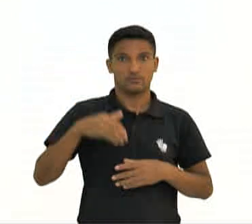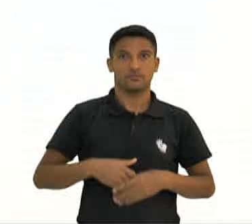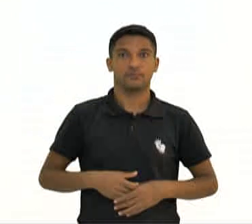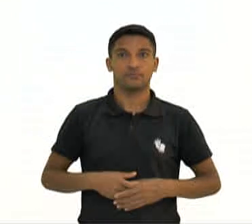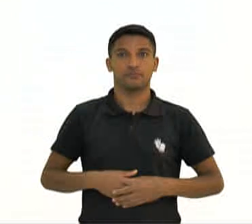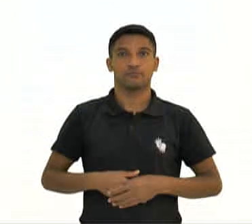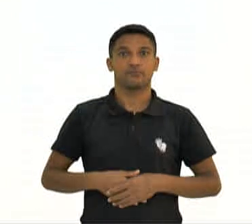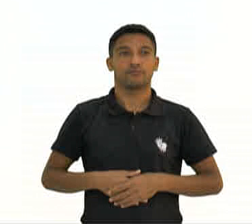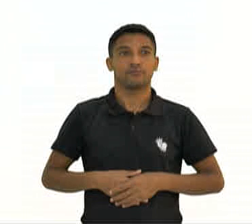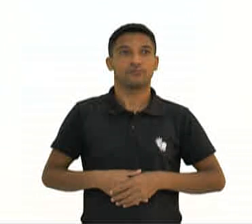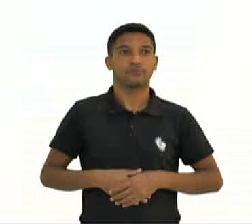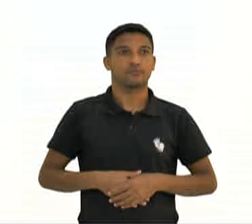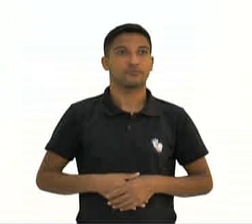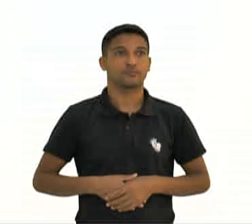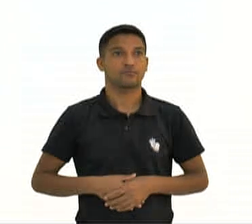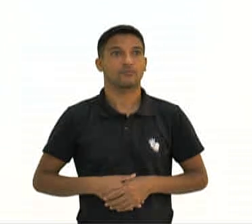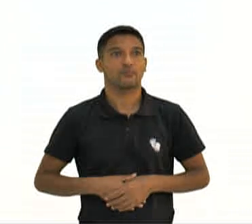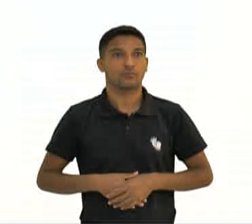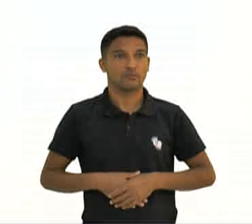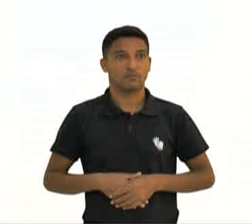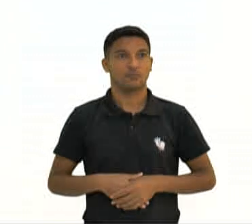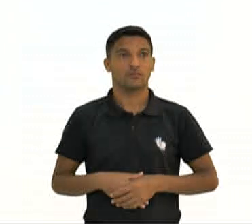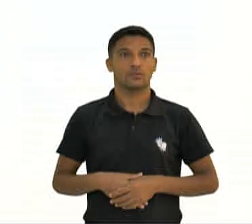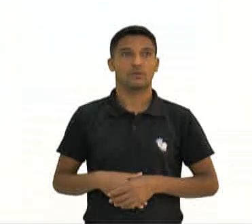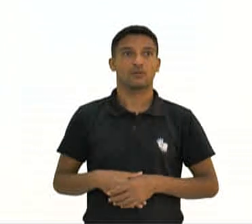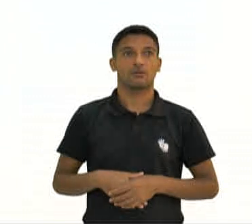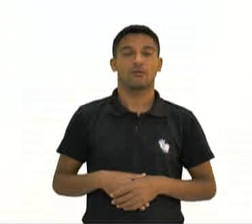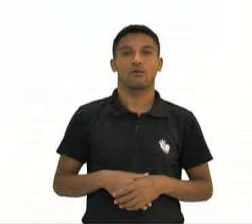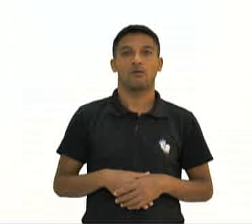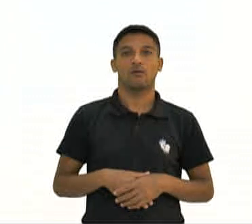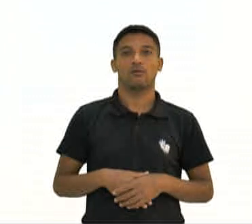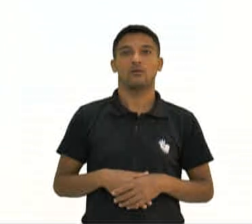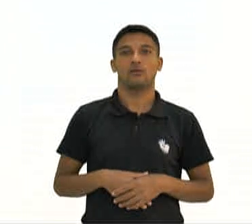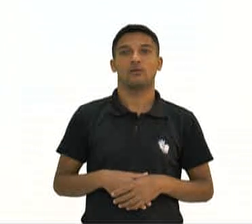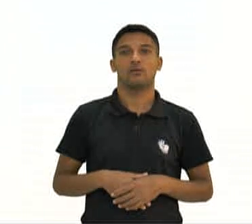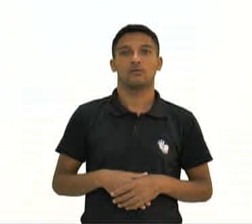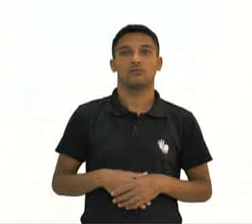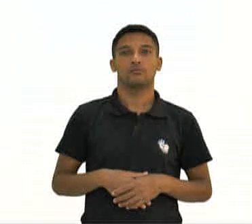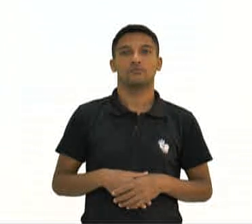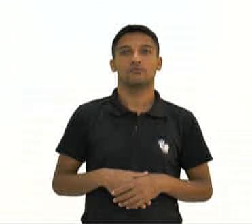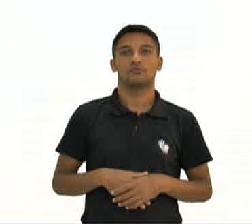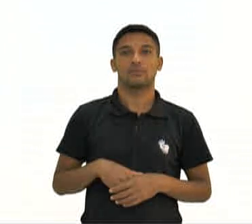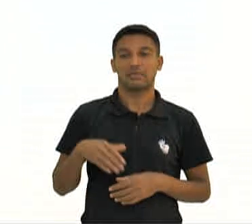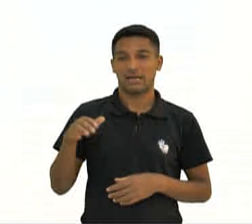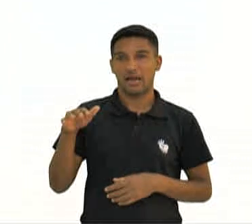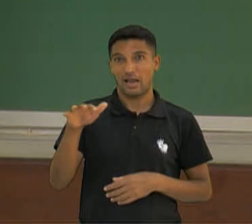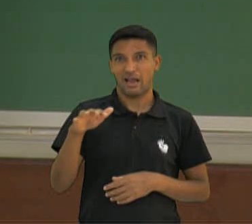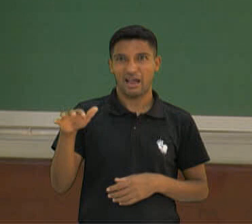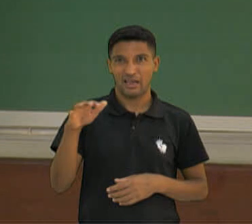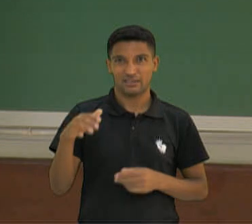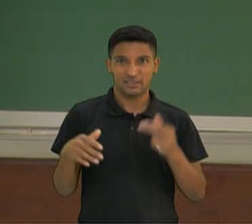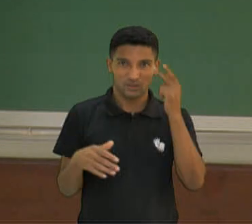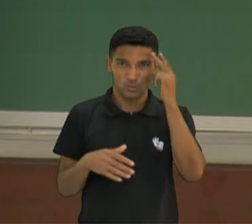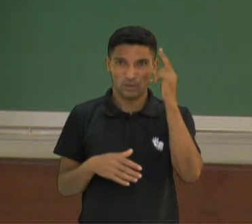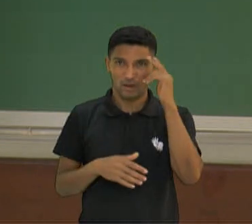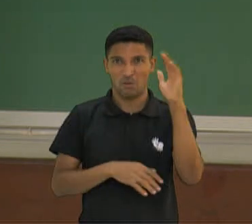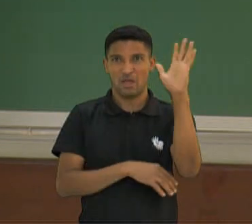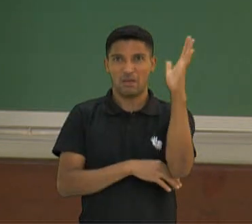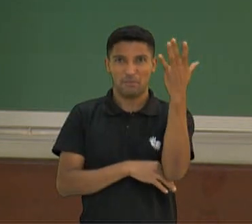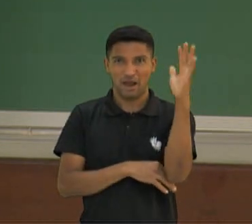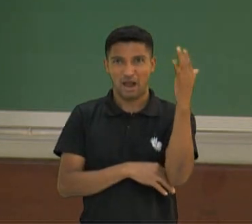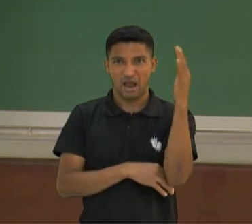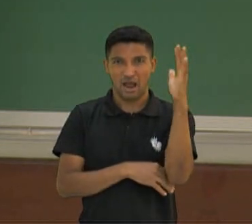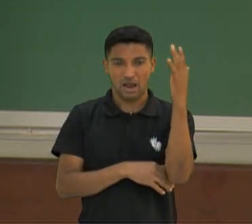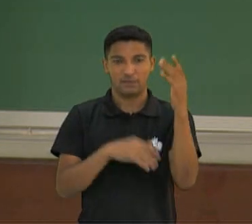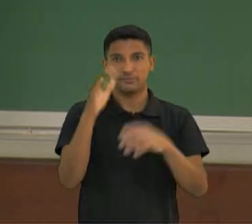Você tem a selva de concreto, você não tem muitas áreas naturais lá, ou parques, ou esse tipo de